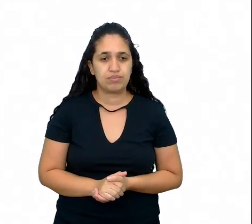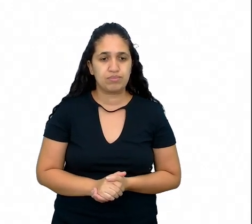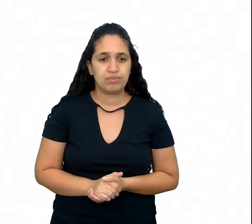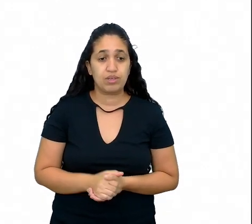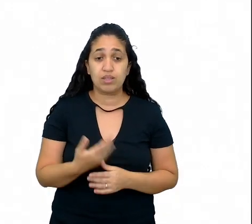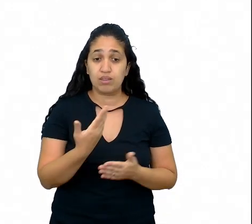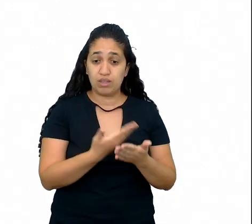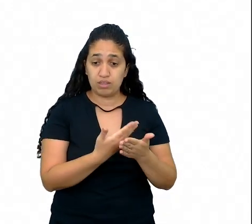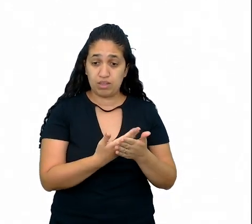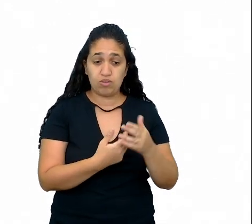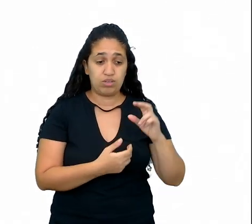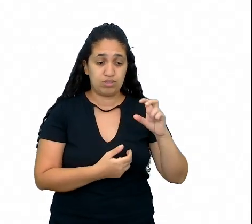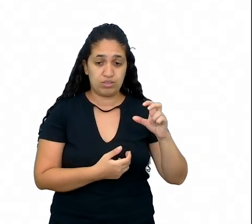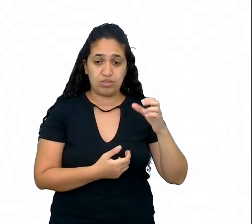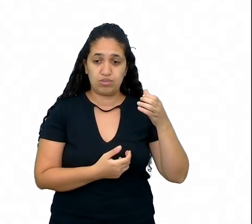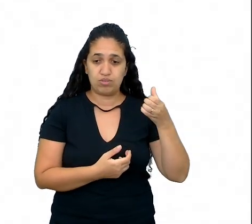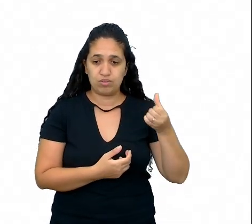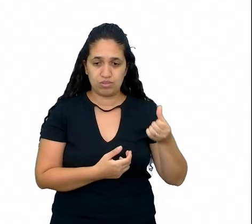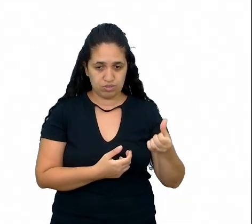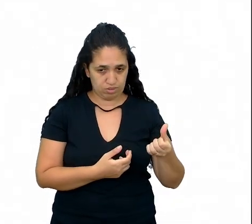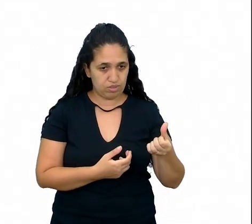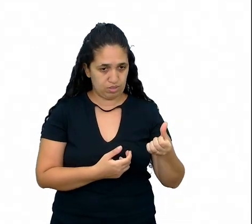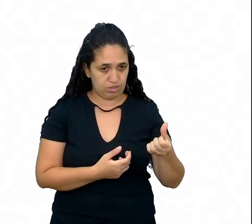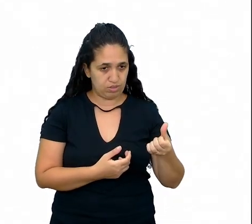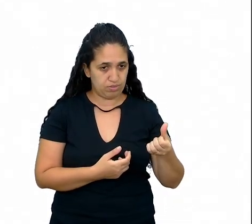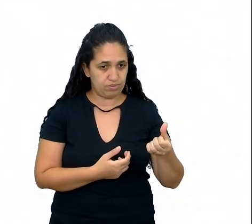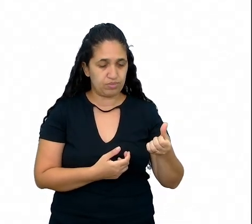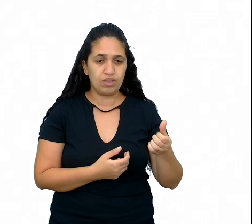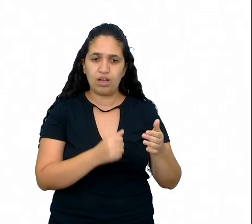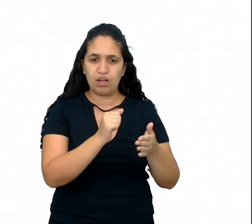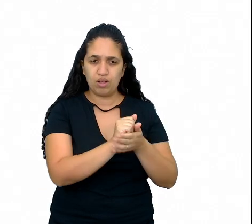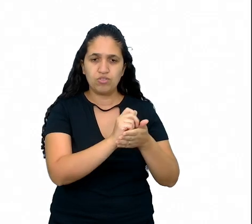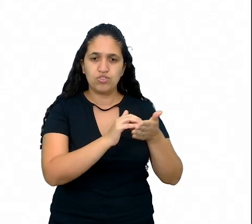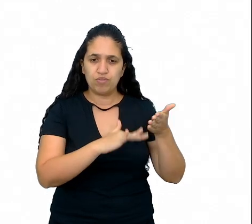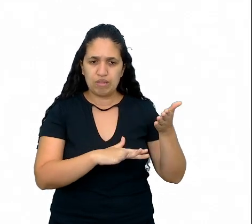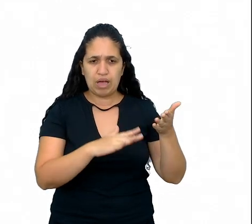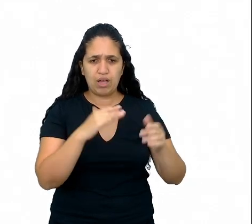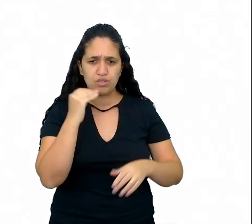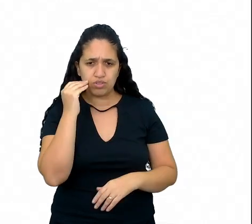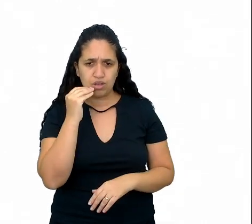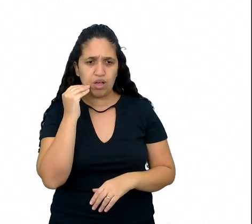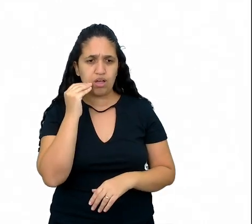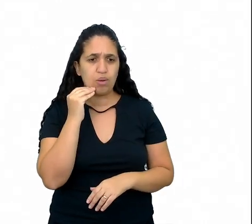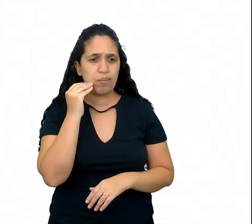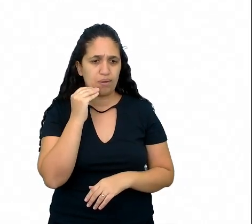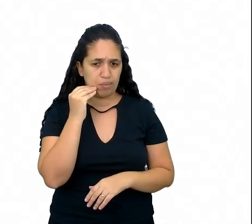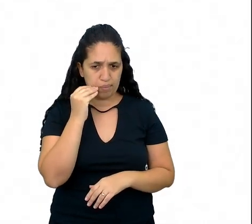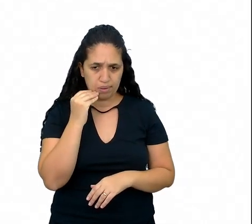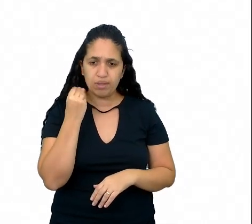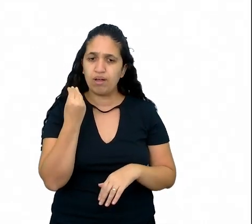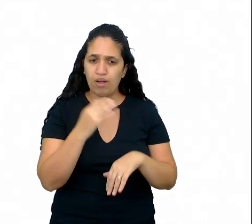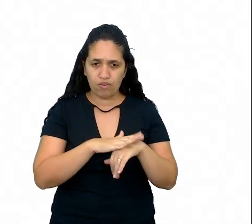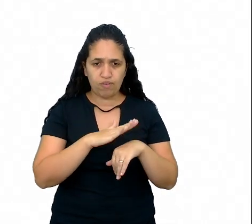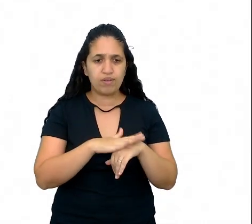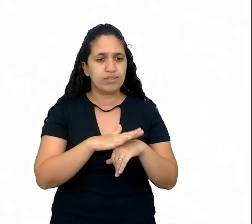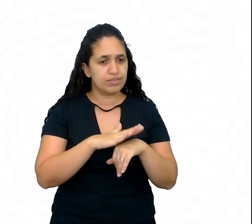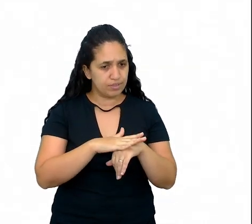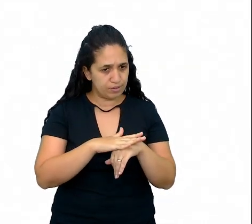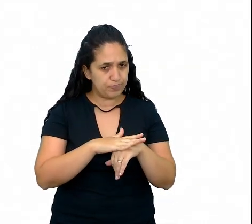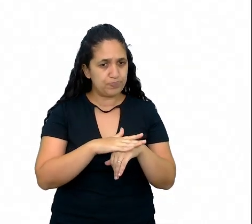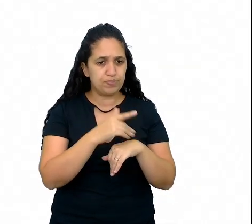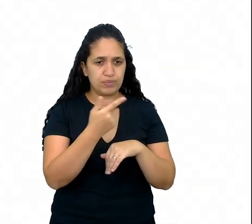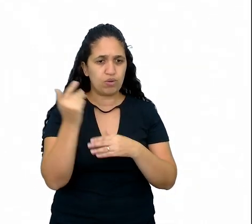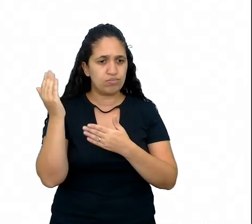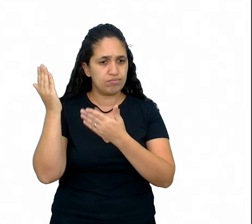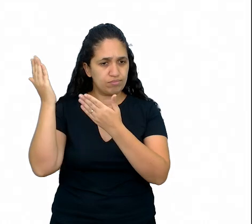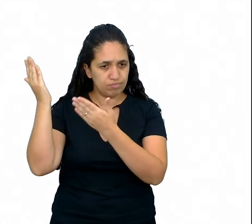das aulas 5 e 6, tá? É uma atividade ali experimental, né? A gente pode dizer assim. Então, a gente tem ali, ó,